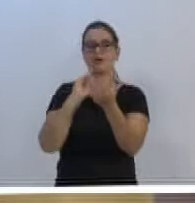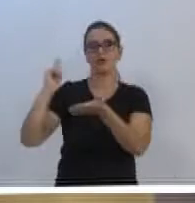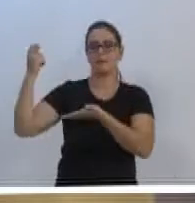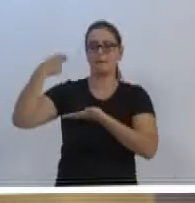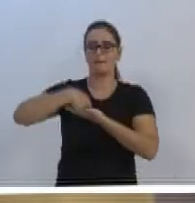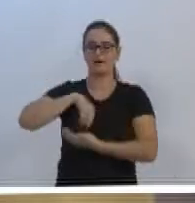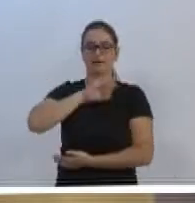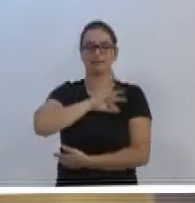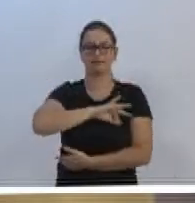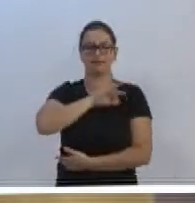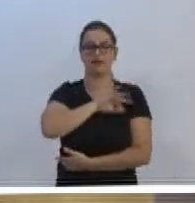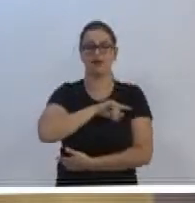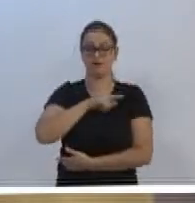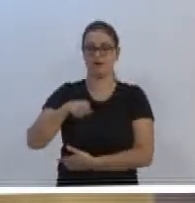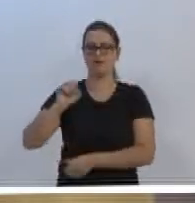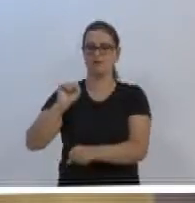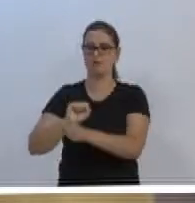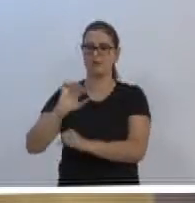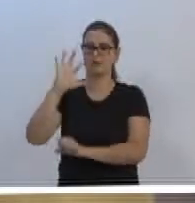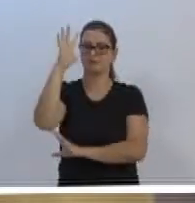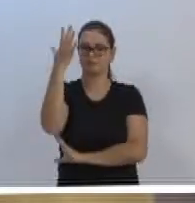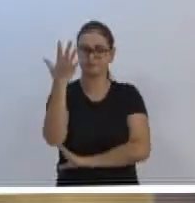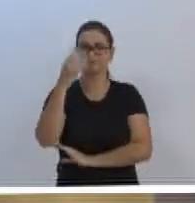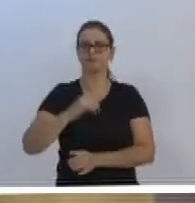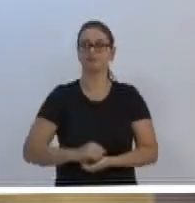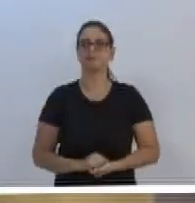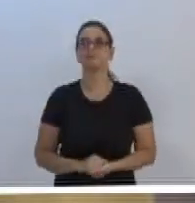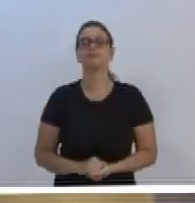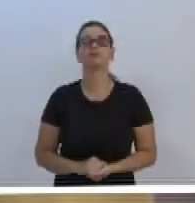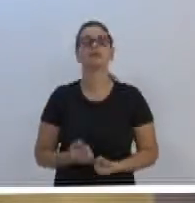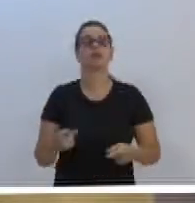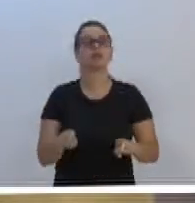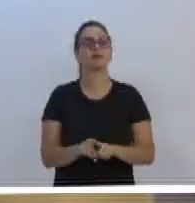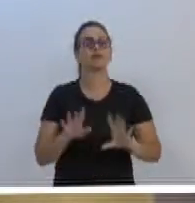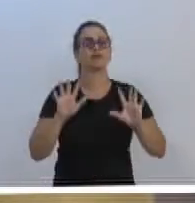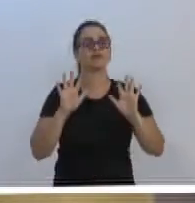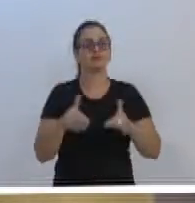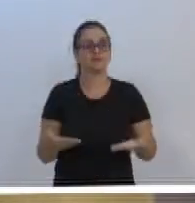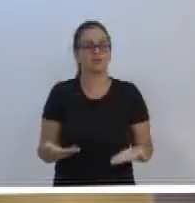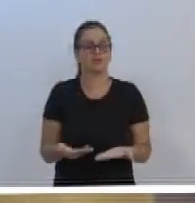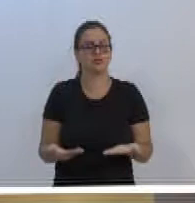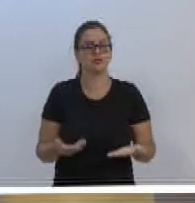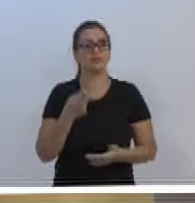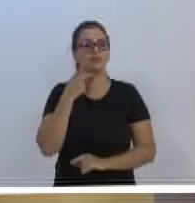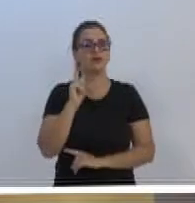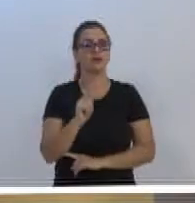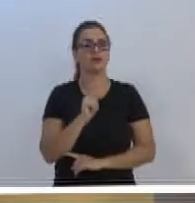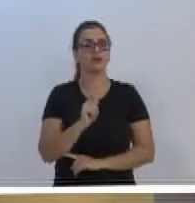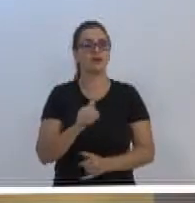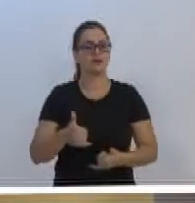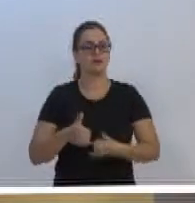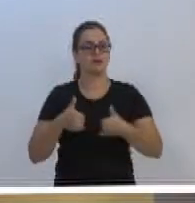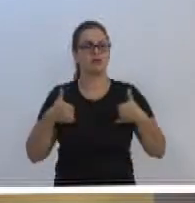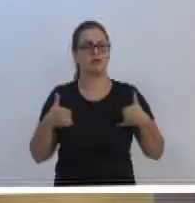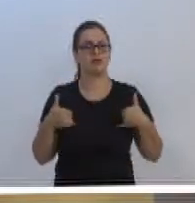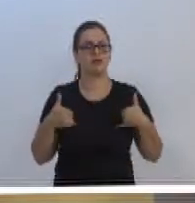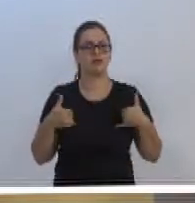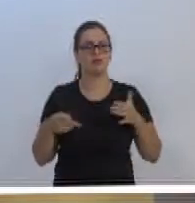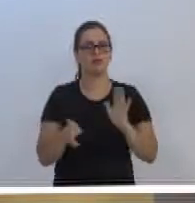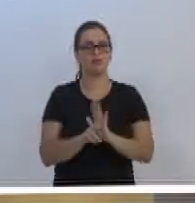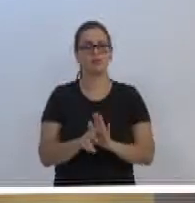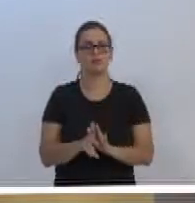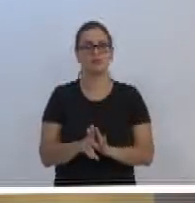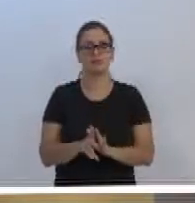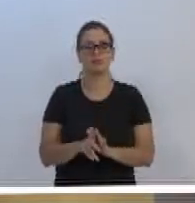salário espera e quero registrar o encerramento seu presidente com muita alegria o aniversário do guarani esporte clube